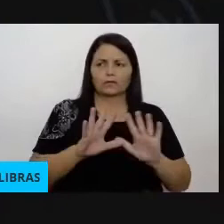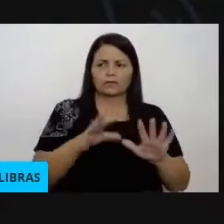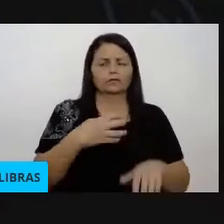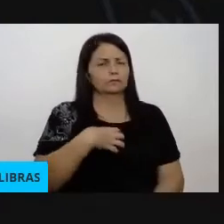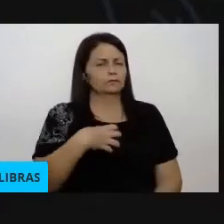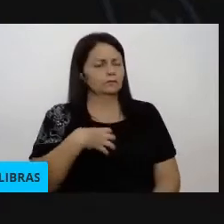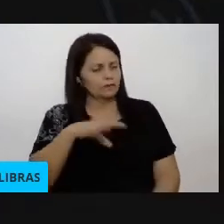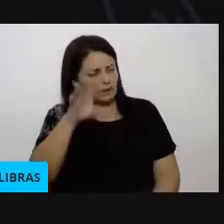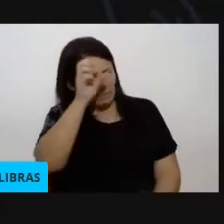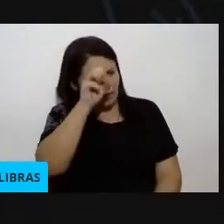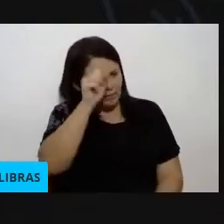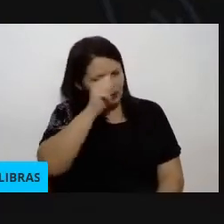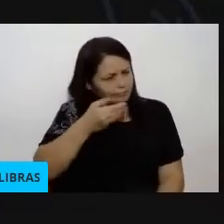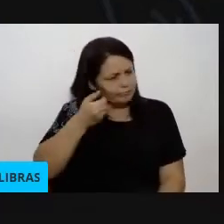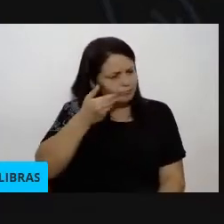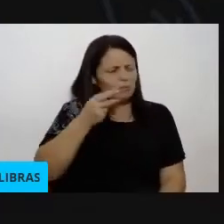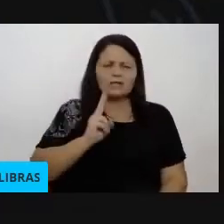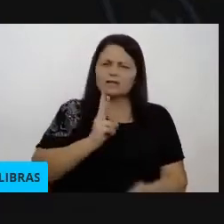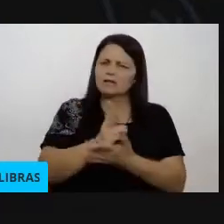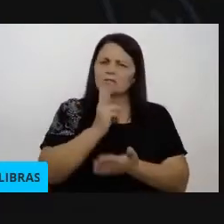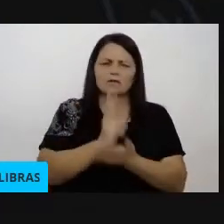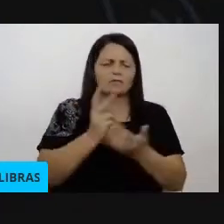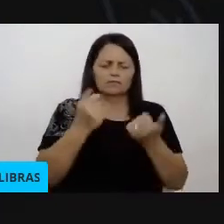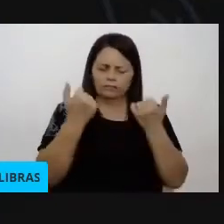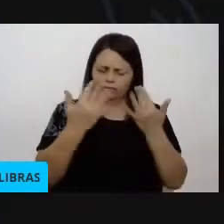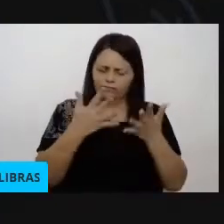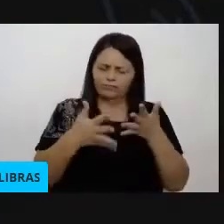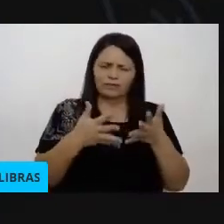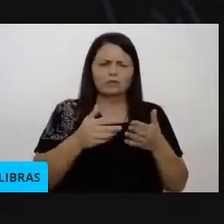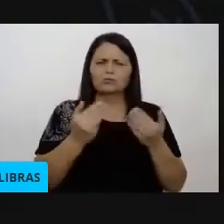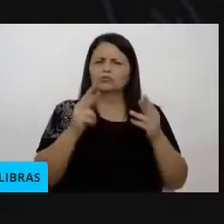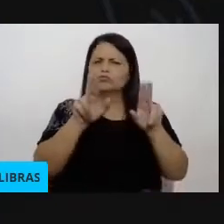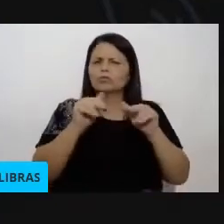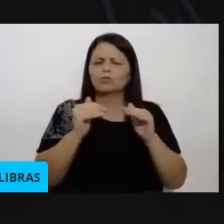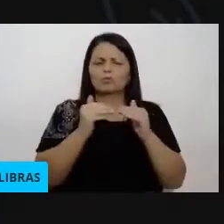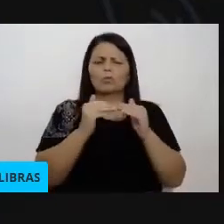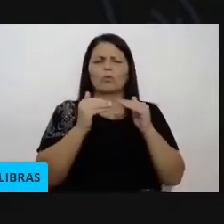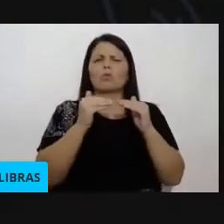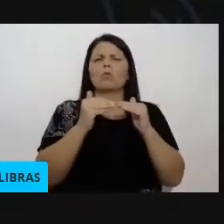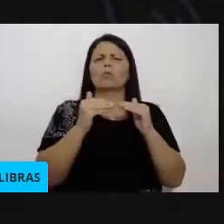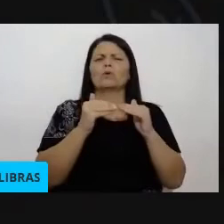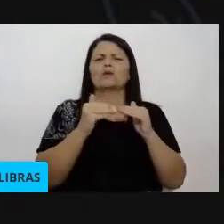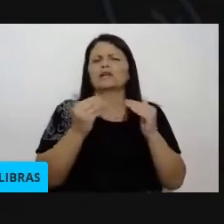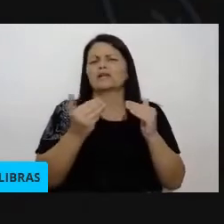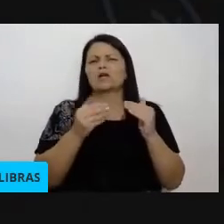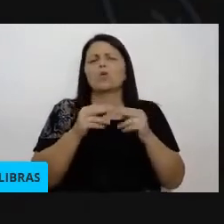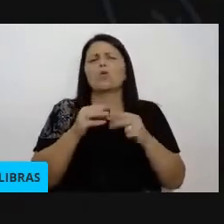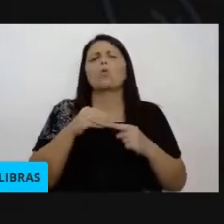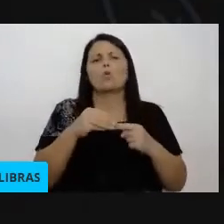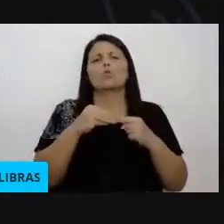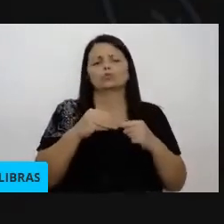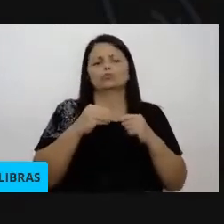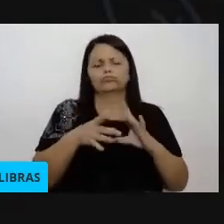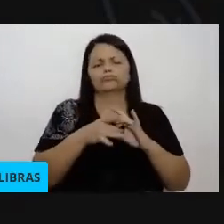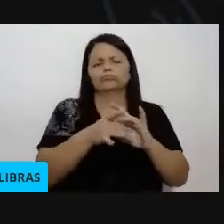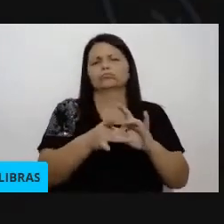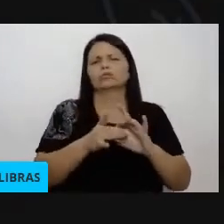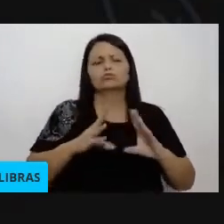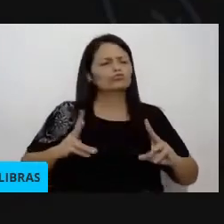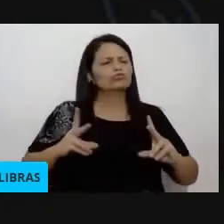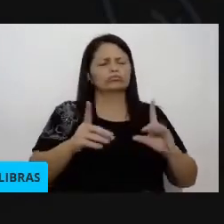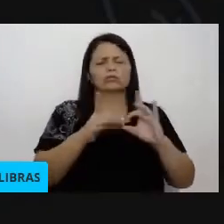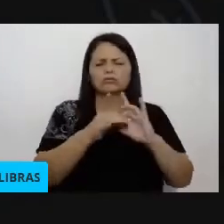se aprender. Eu sempre defendi isso. Eu nunca concordei que se cria um único método, tudo é aquele